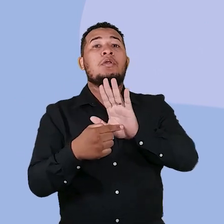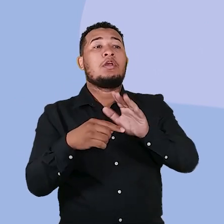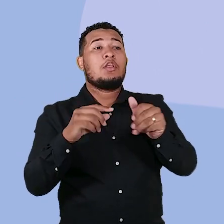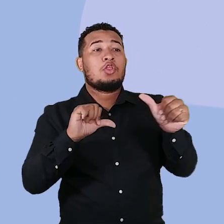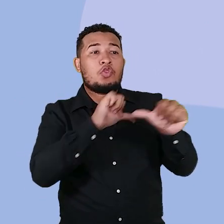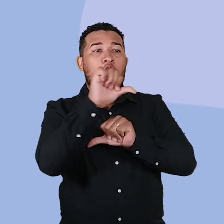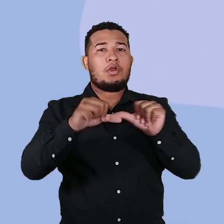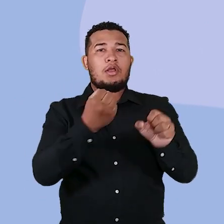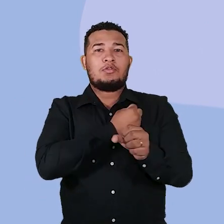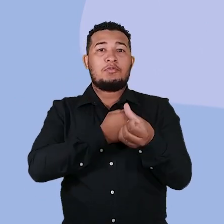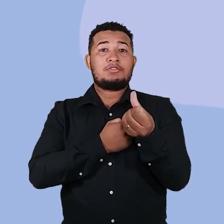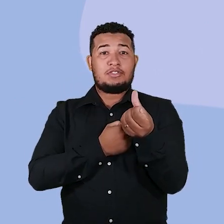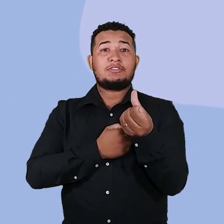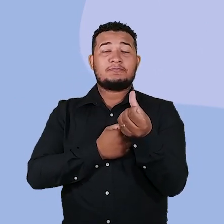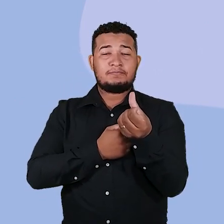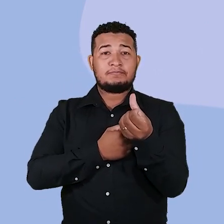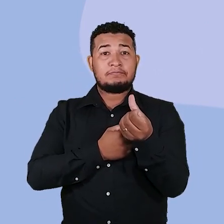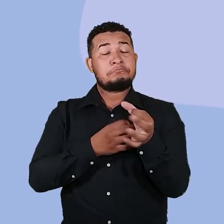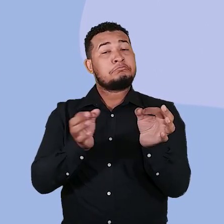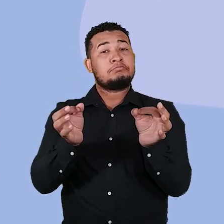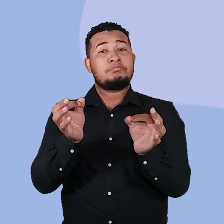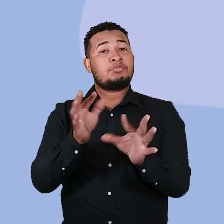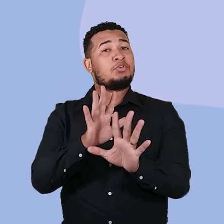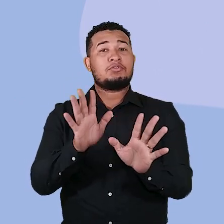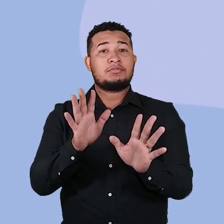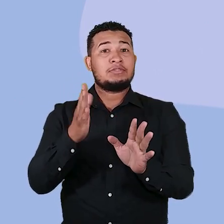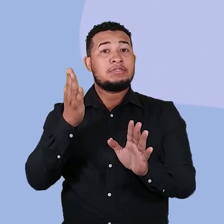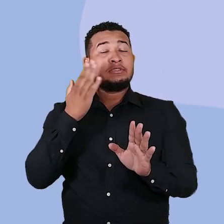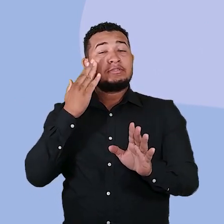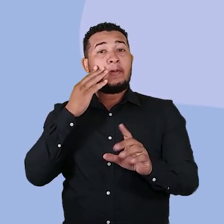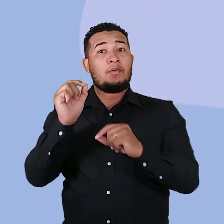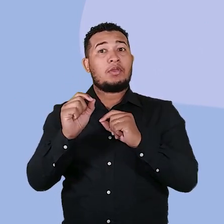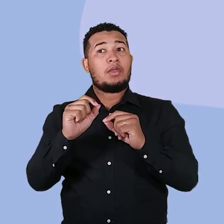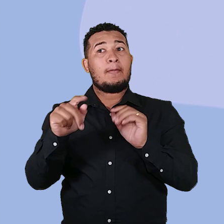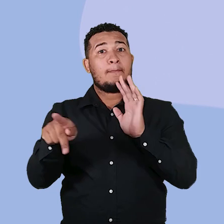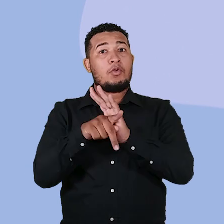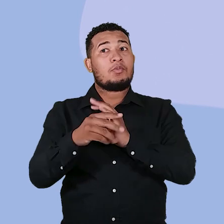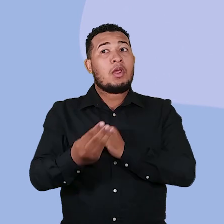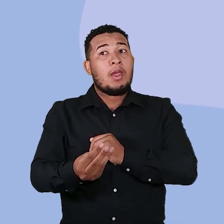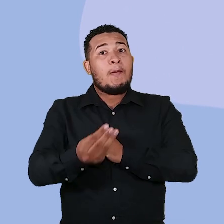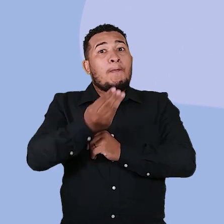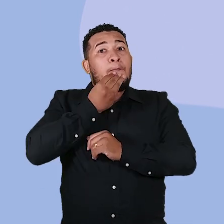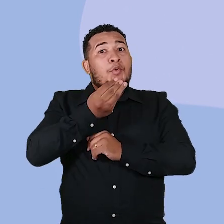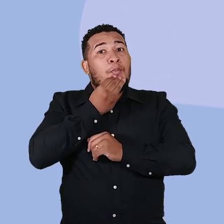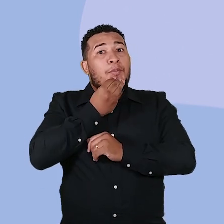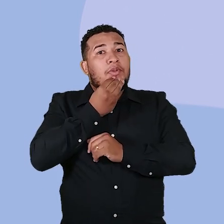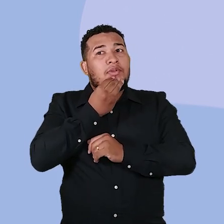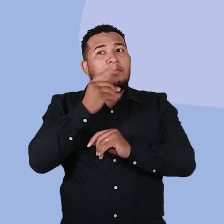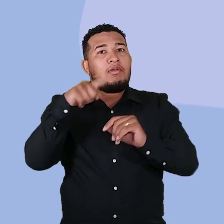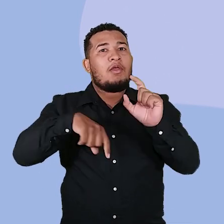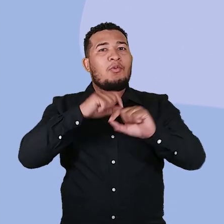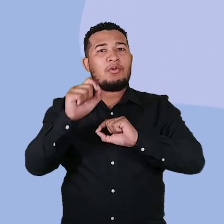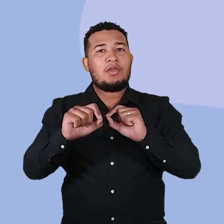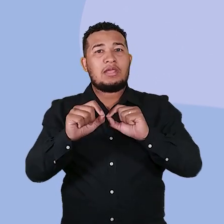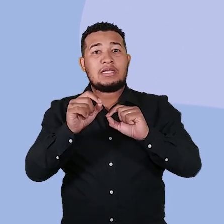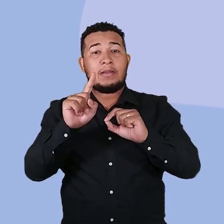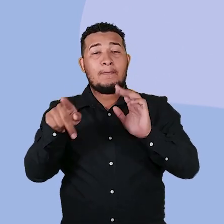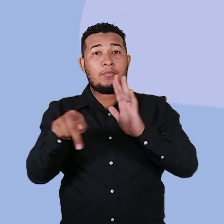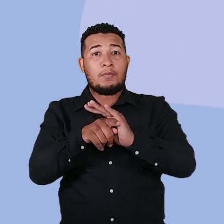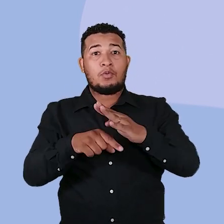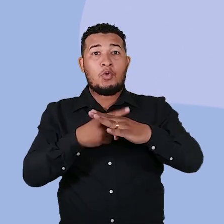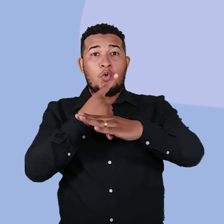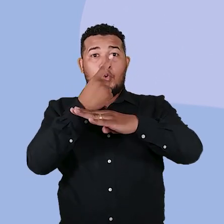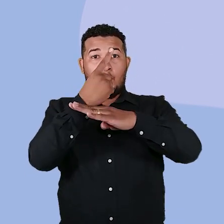amostral e trocar vocês prontinho você diz que a probabilidade de sair o três soldados